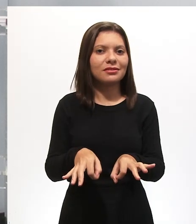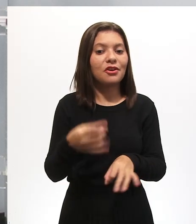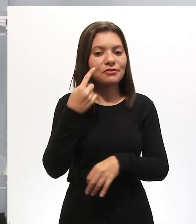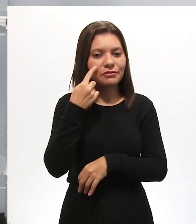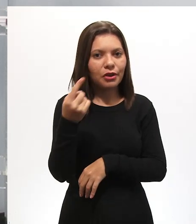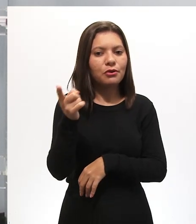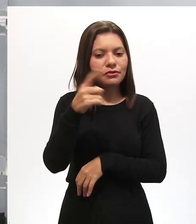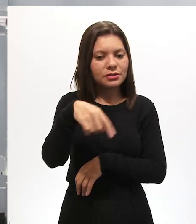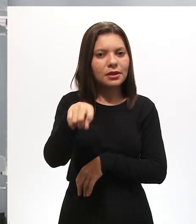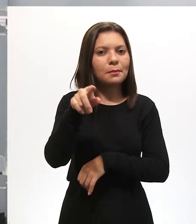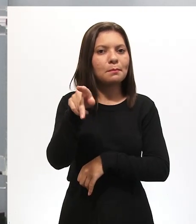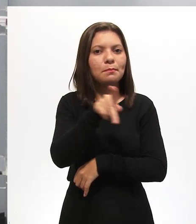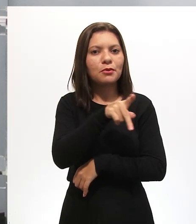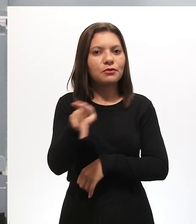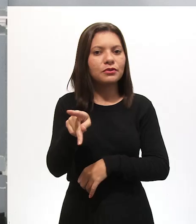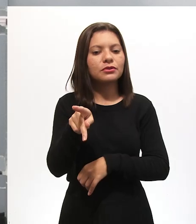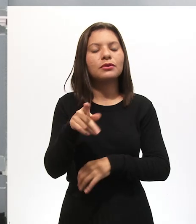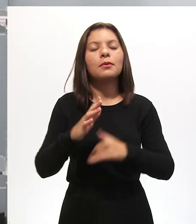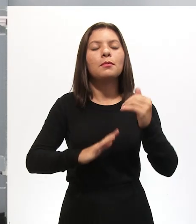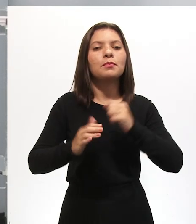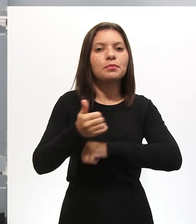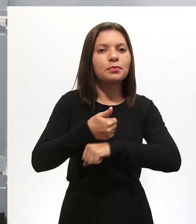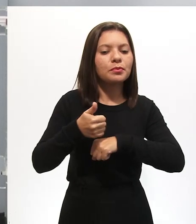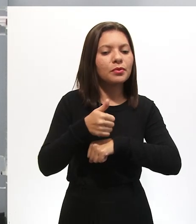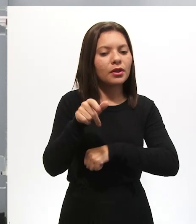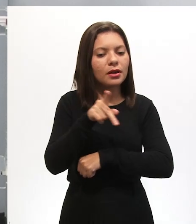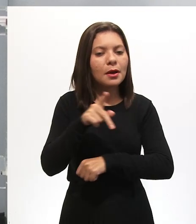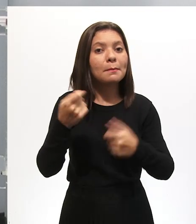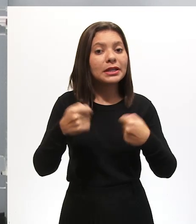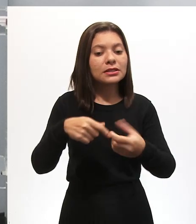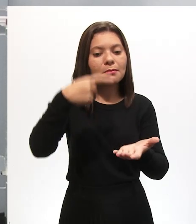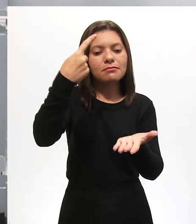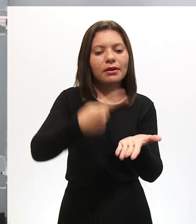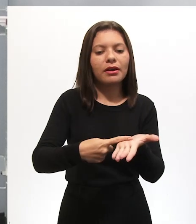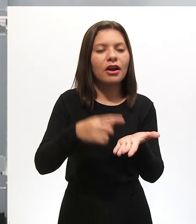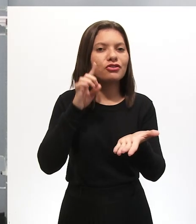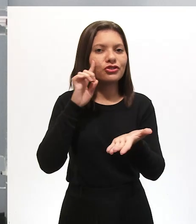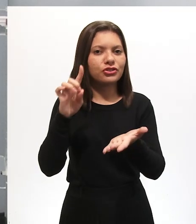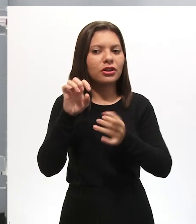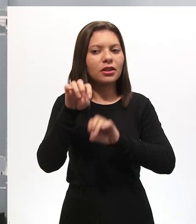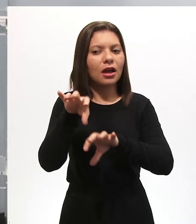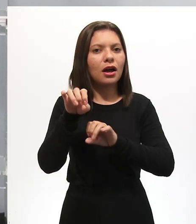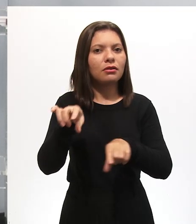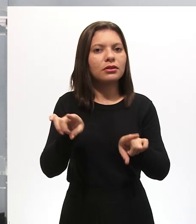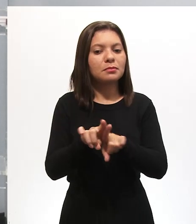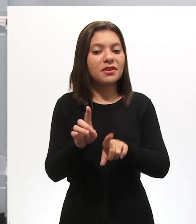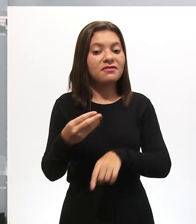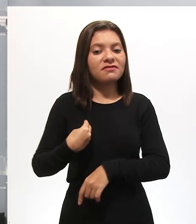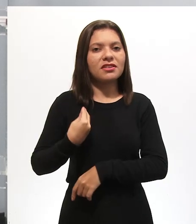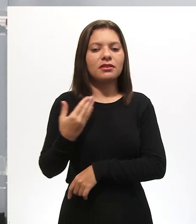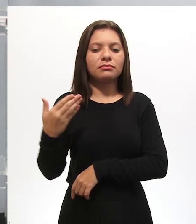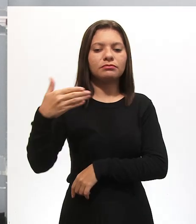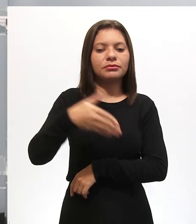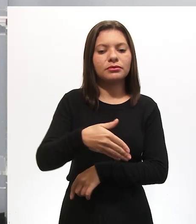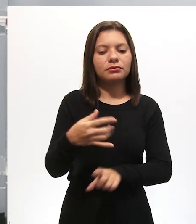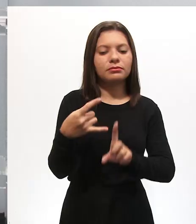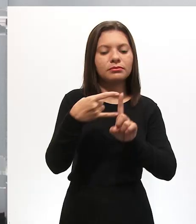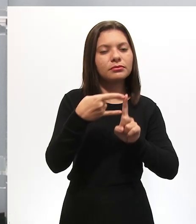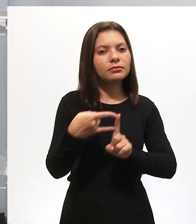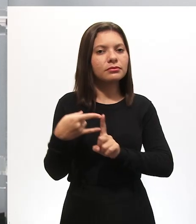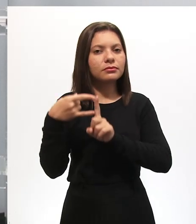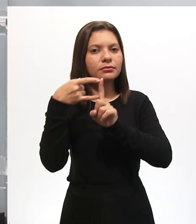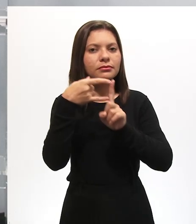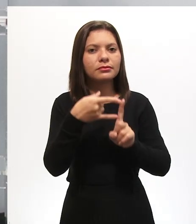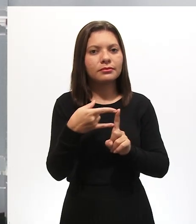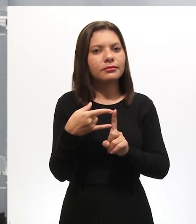esse rigor, ter essa responsabilidade de marcar a aula e comparecer ao evento, assim como o aluno também. Não são muitos